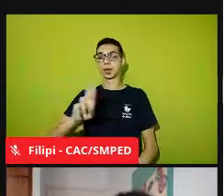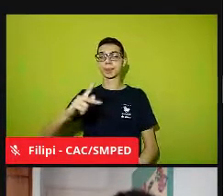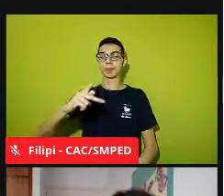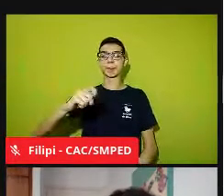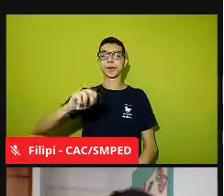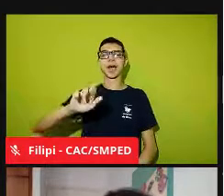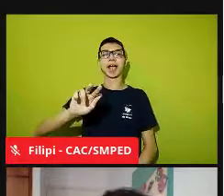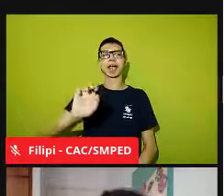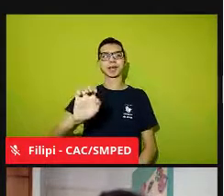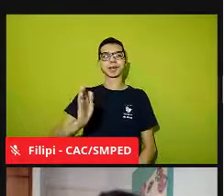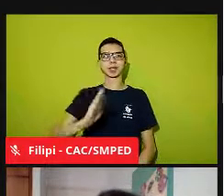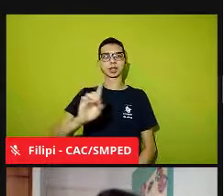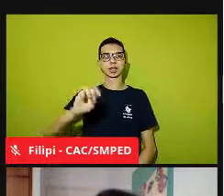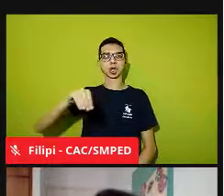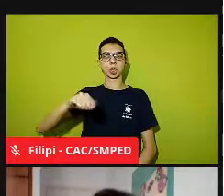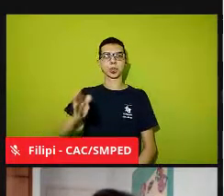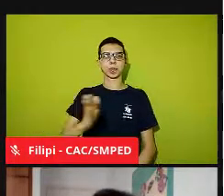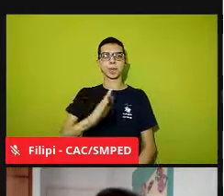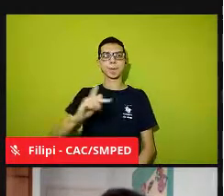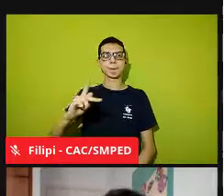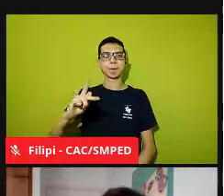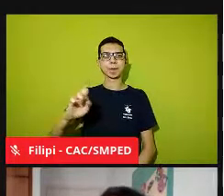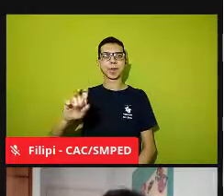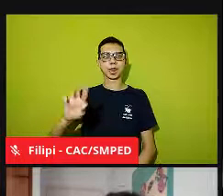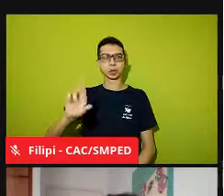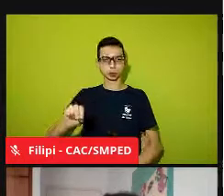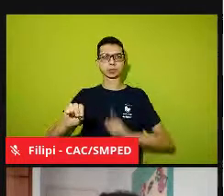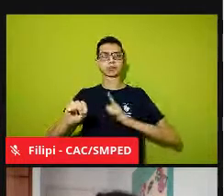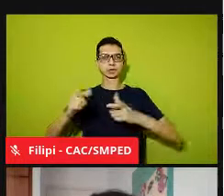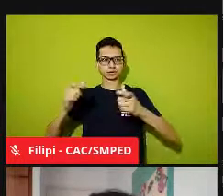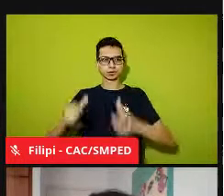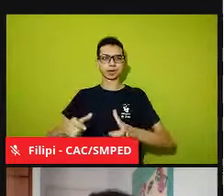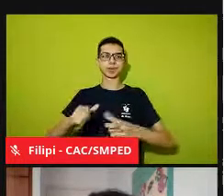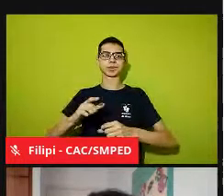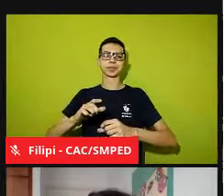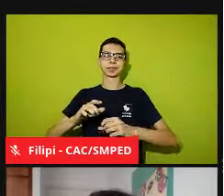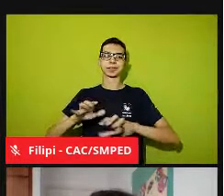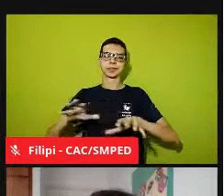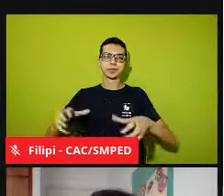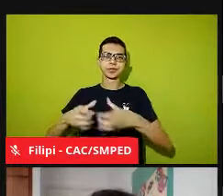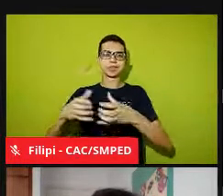um outro Parque Dom Pedro, né? A gente tinha o encontro das lavadeiras